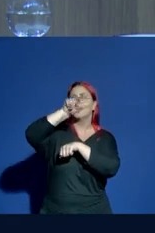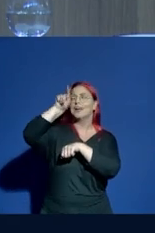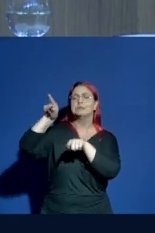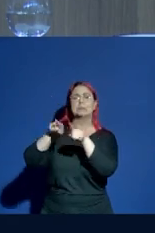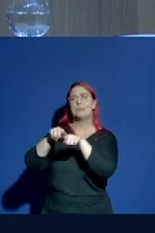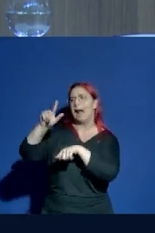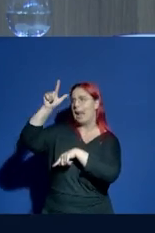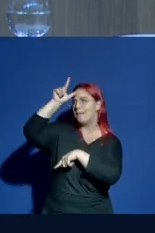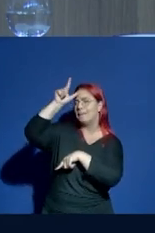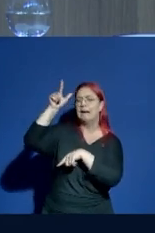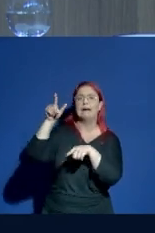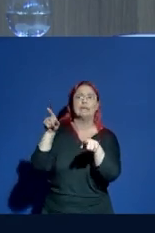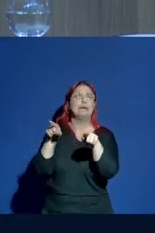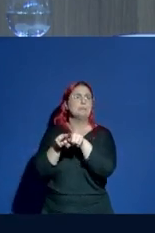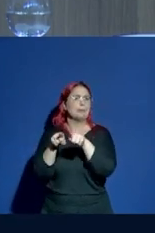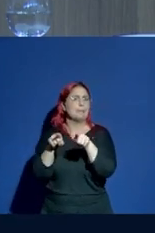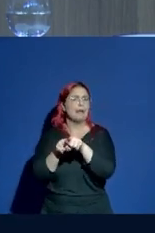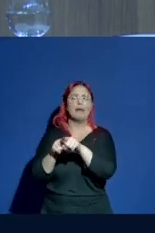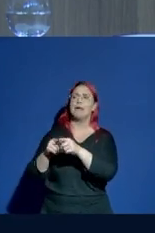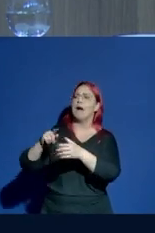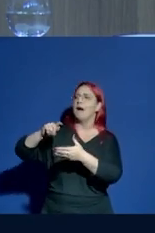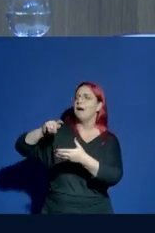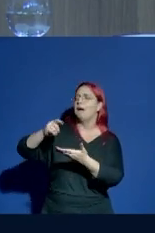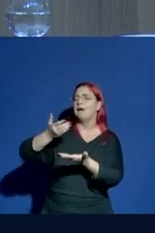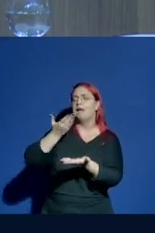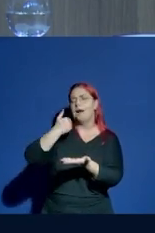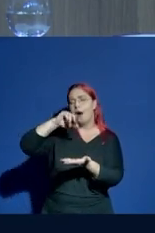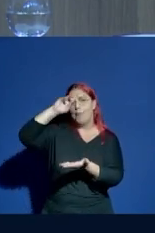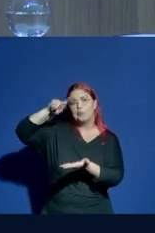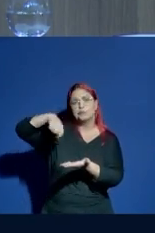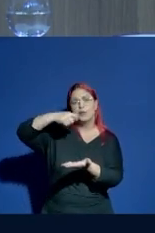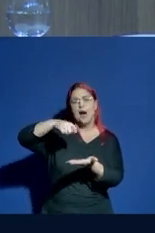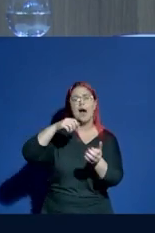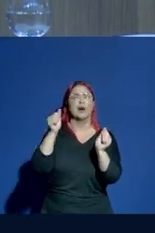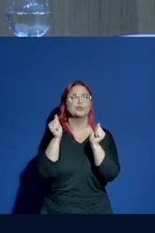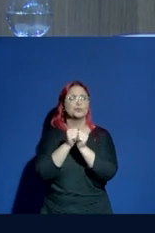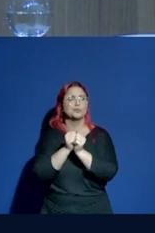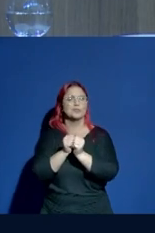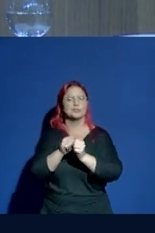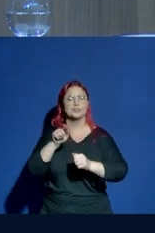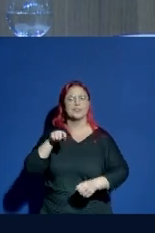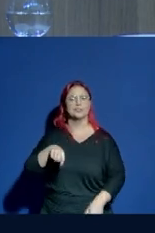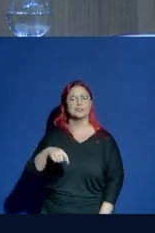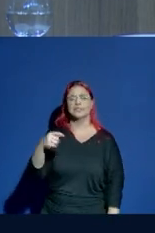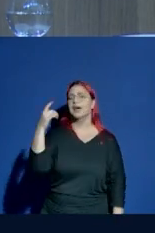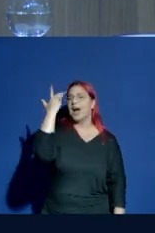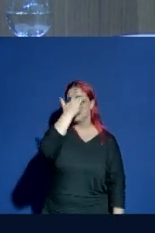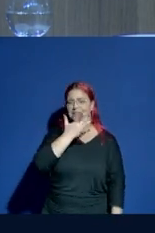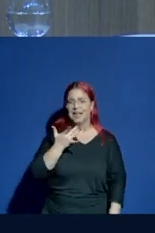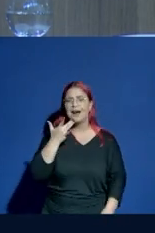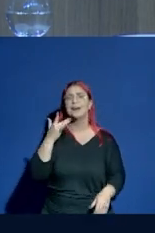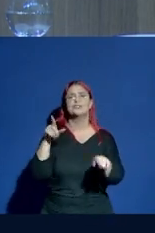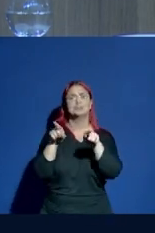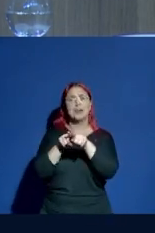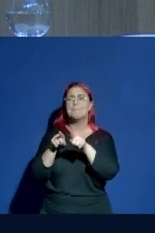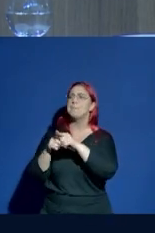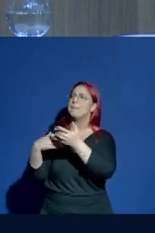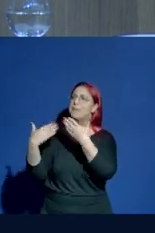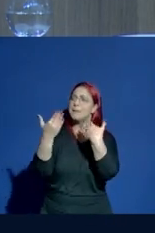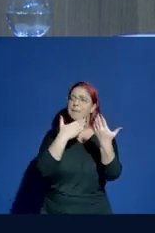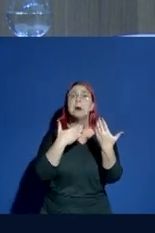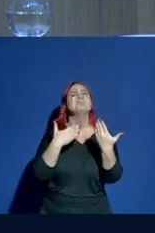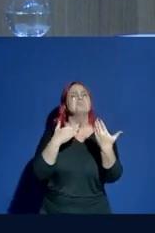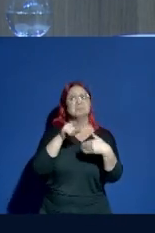Alemanha com uma almoçar com macron eu ele Haddad é múcio e pude ver a respeitabilidade